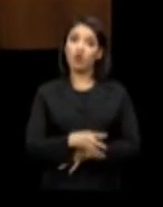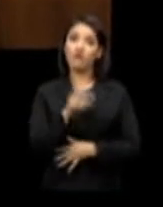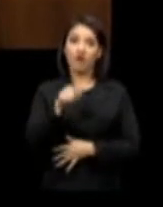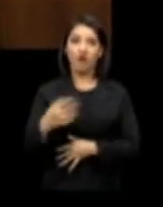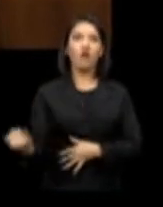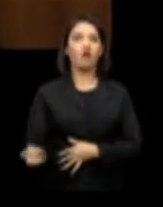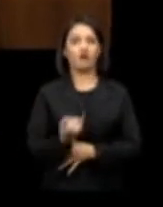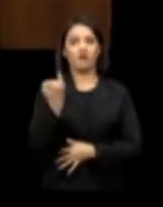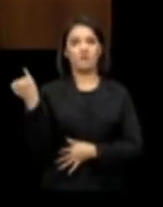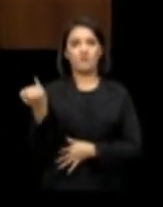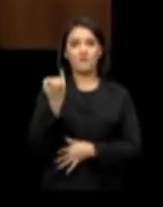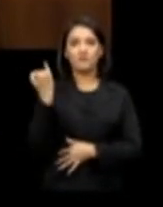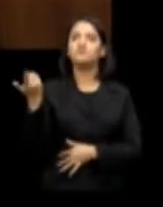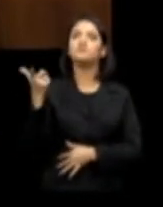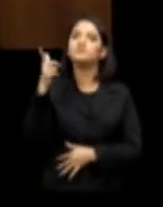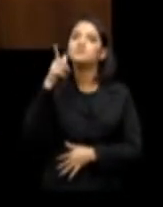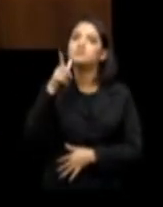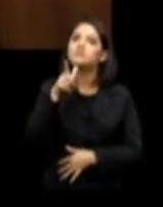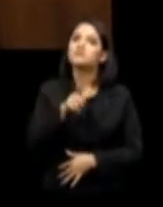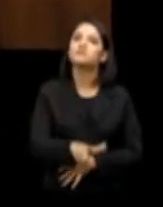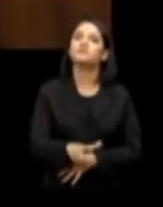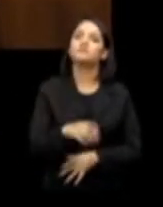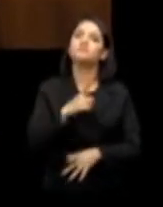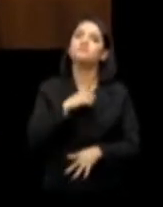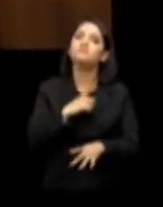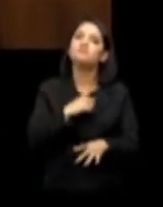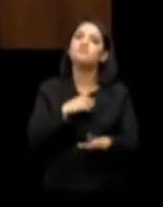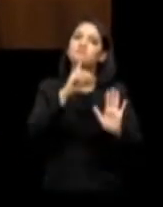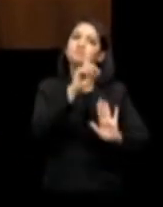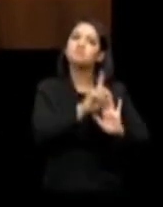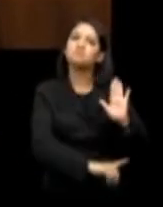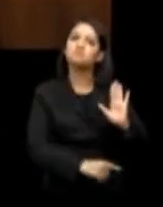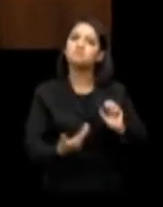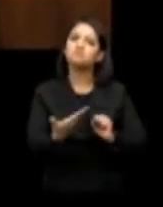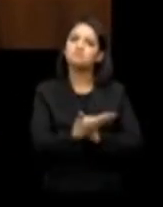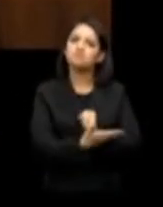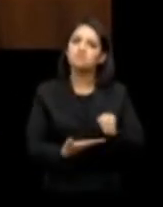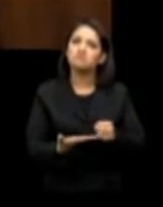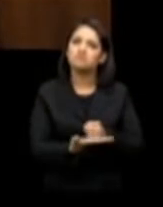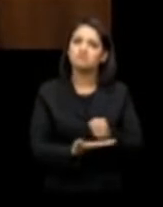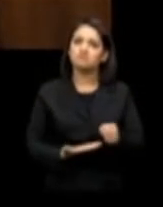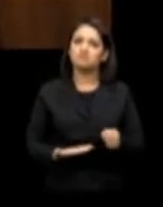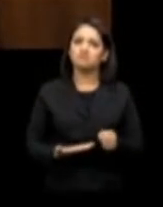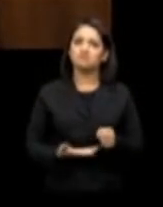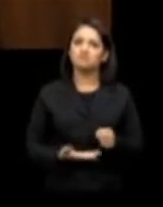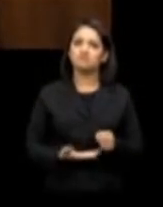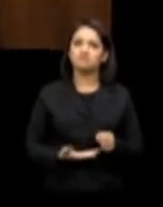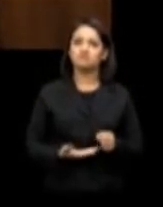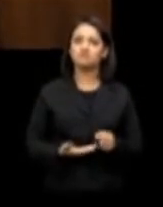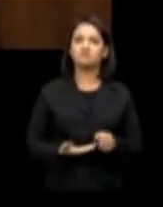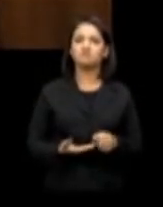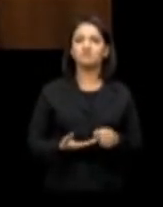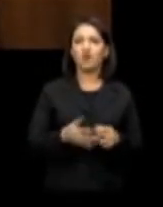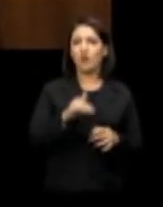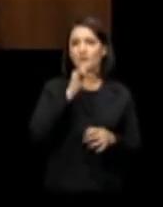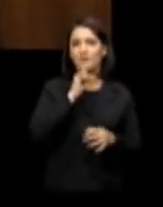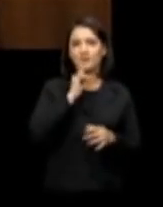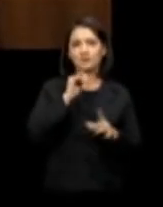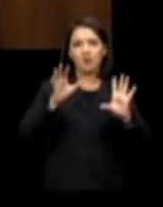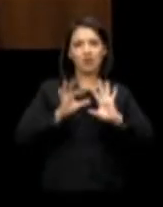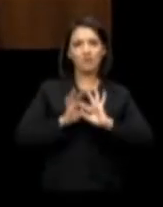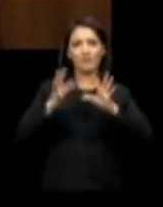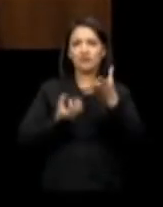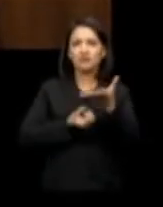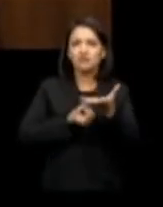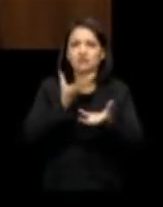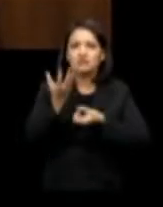necessária para a realização de direitos básicos, como se faz evidente no campo da liberdade de expressão, de